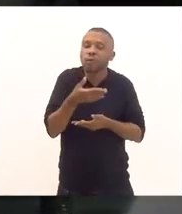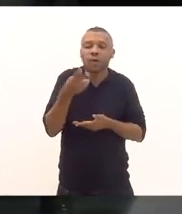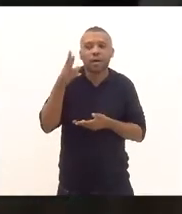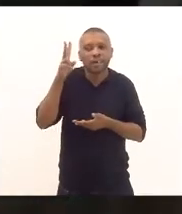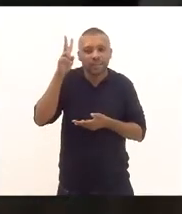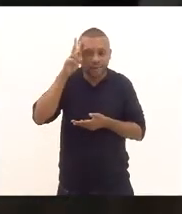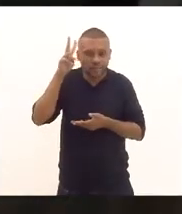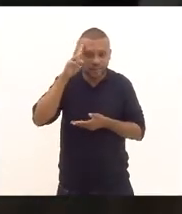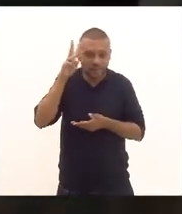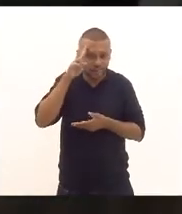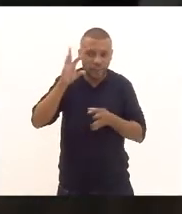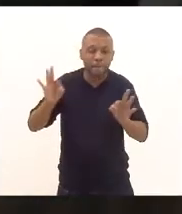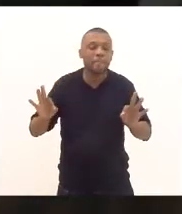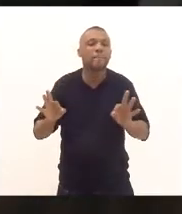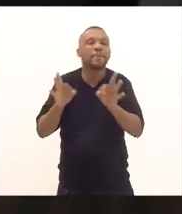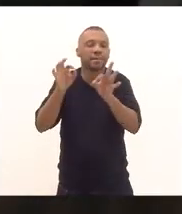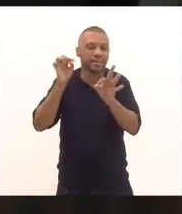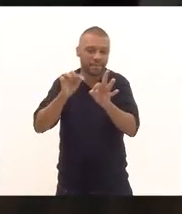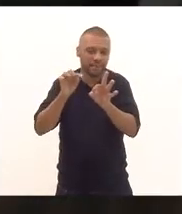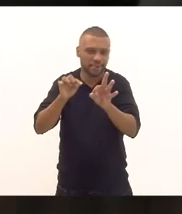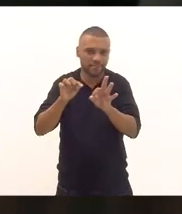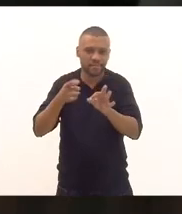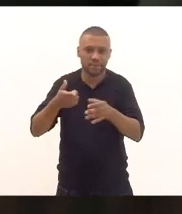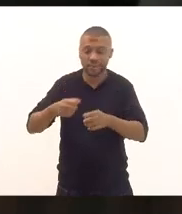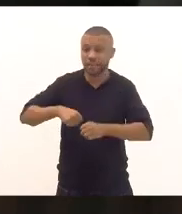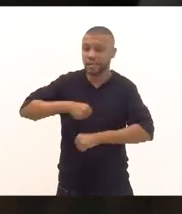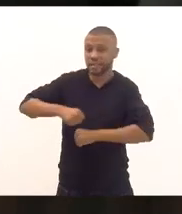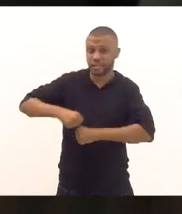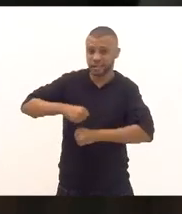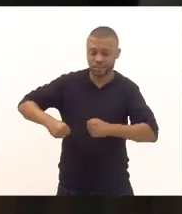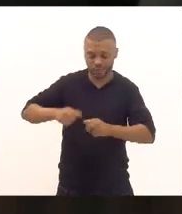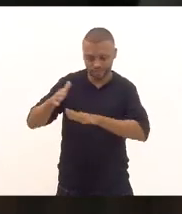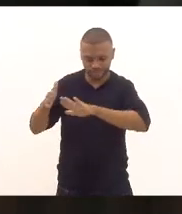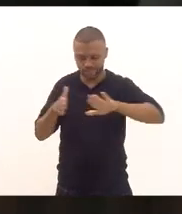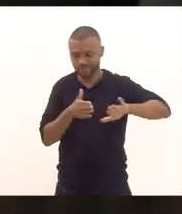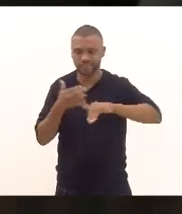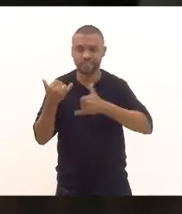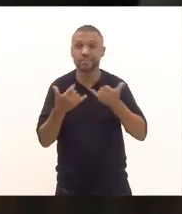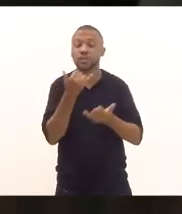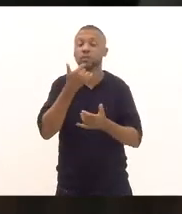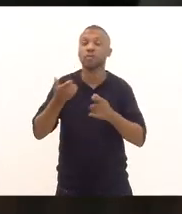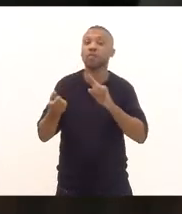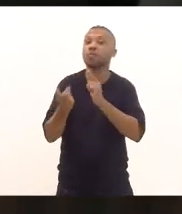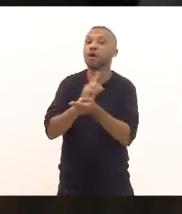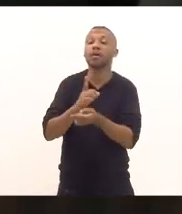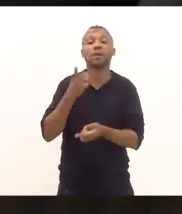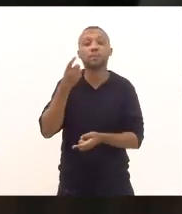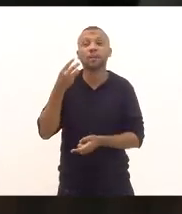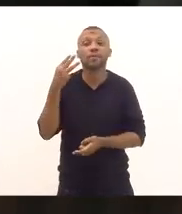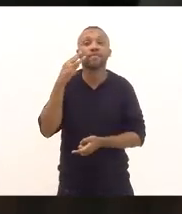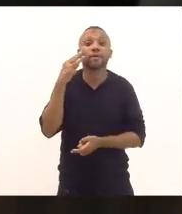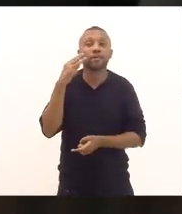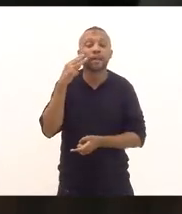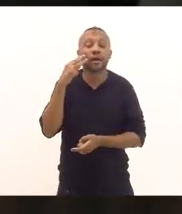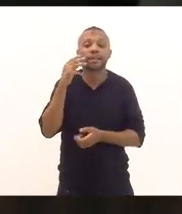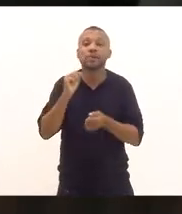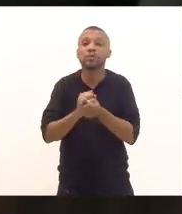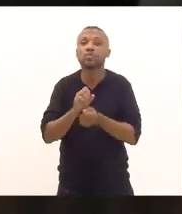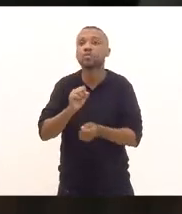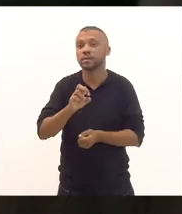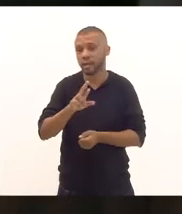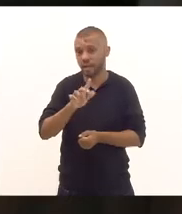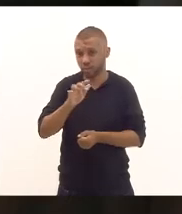Santo Antônio o resultado estão vou trocar Deputado waldeck eu acho que ele tá com Sérgio Pimentel